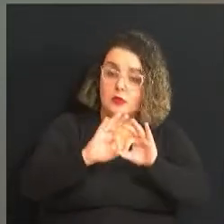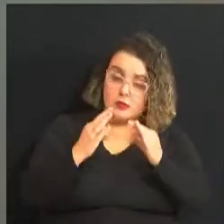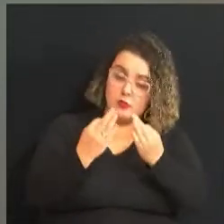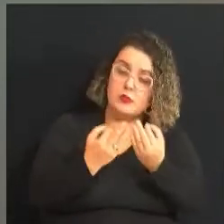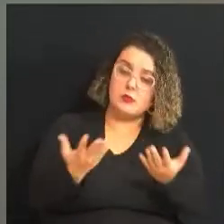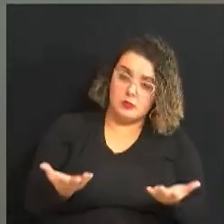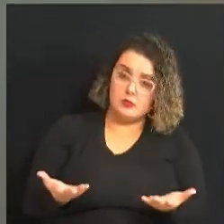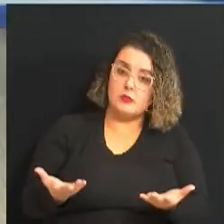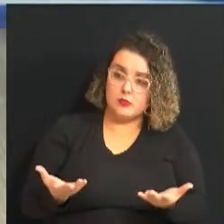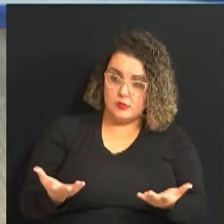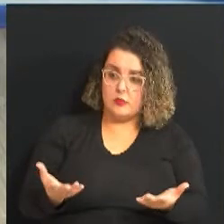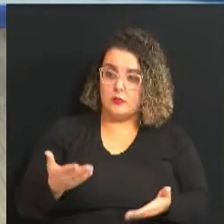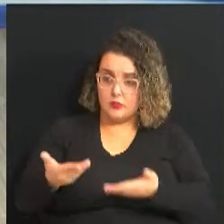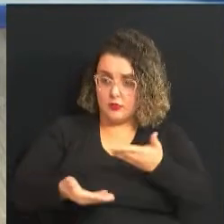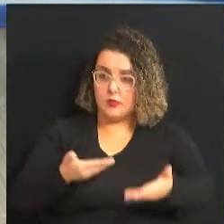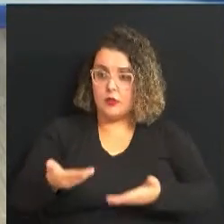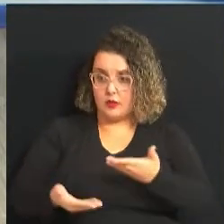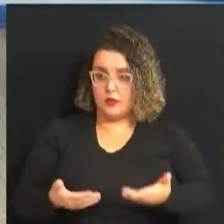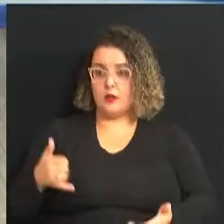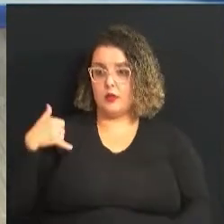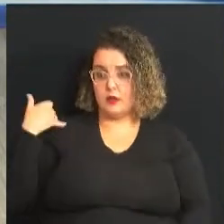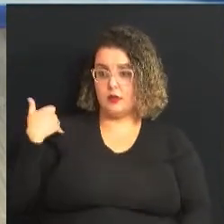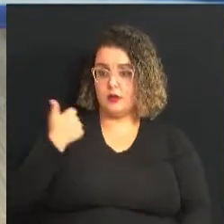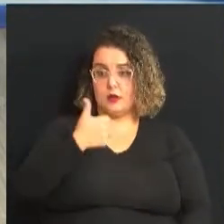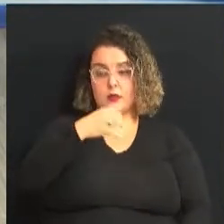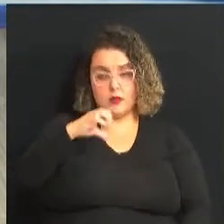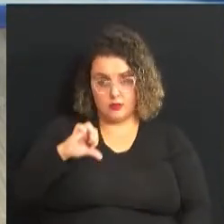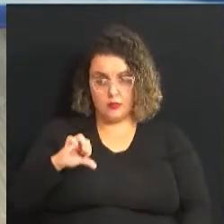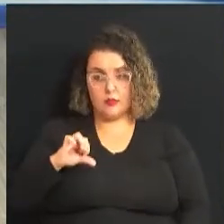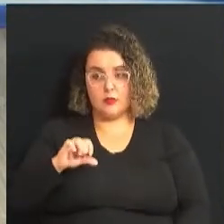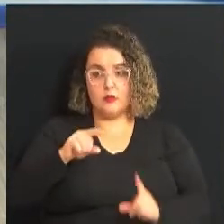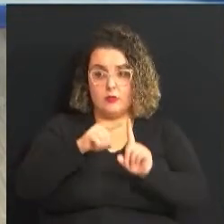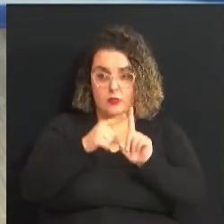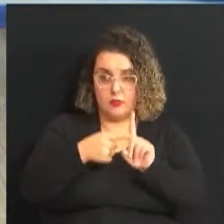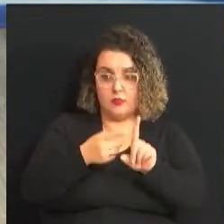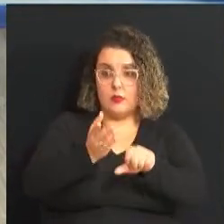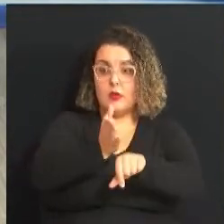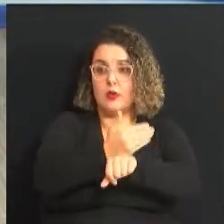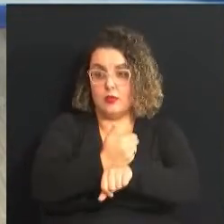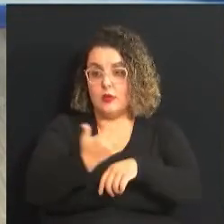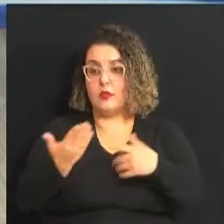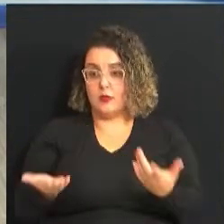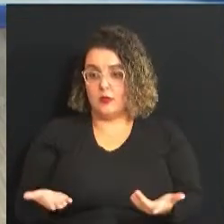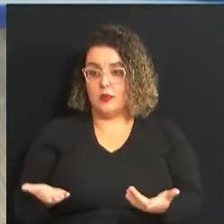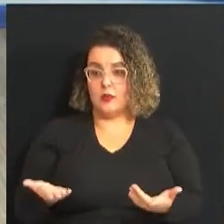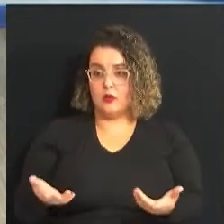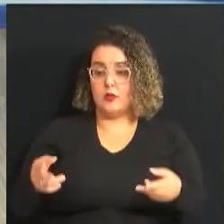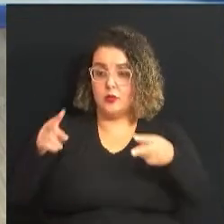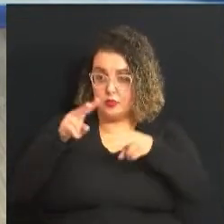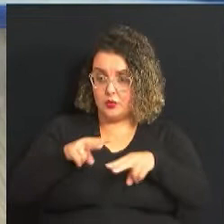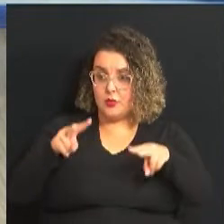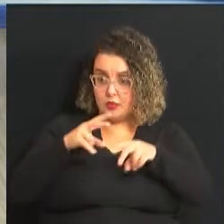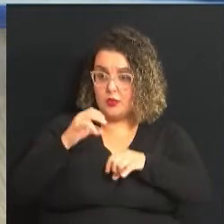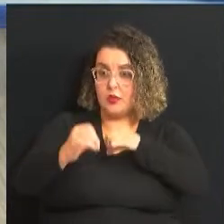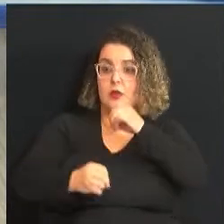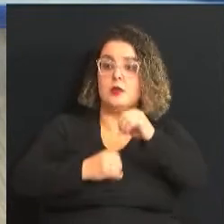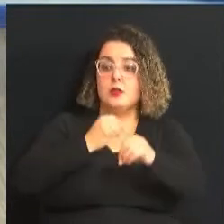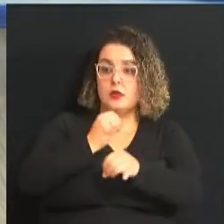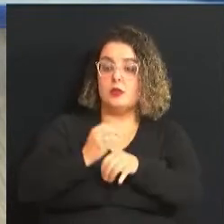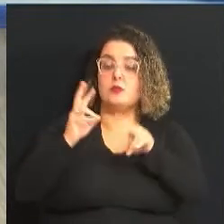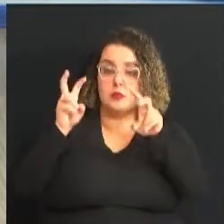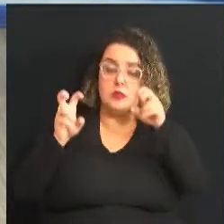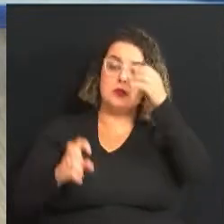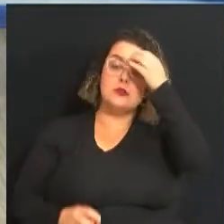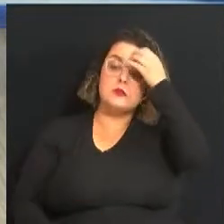Doutor, o senhor sociedade falou também. aí até 19 anos é considerado uma gravidez precoce, né? Dando uma olhadinha na internet sobre esse tema,